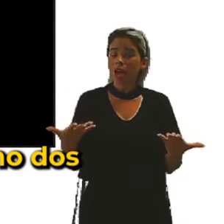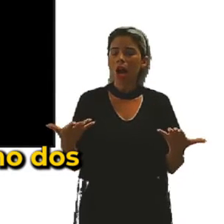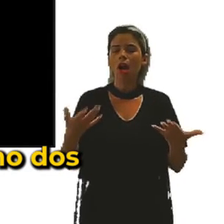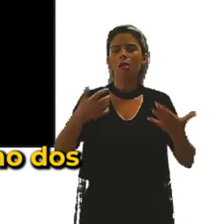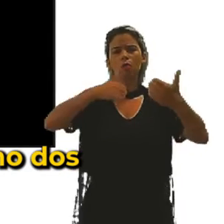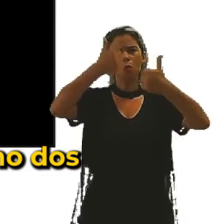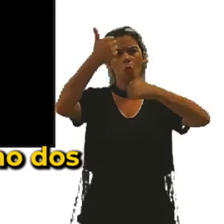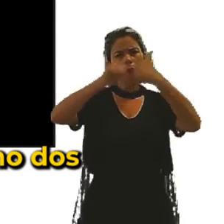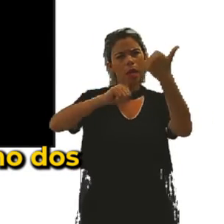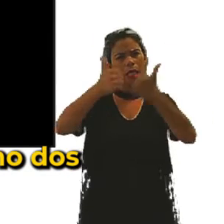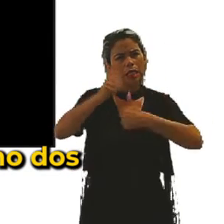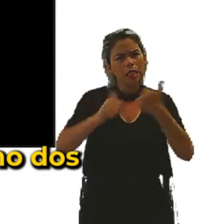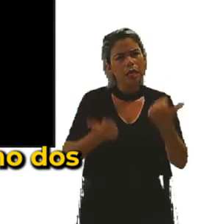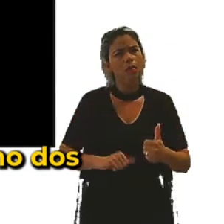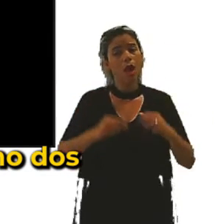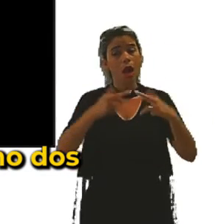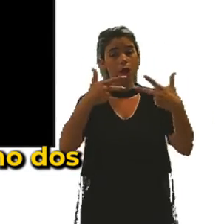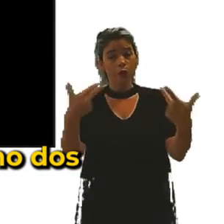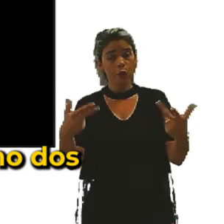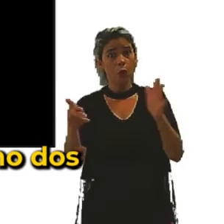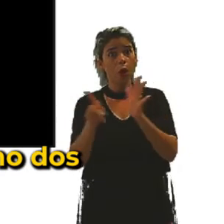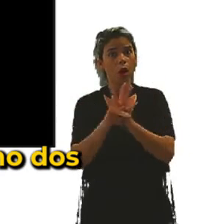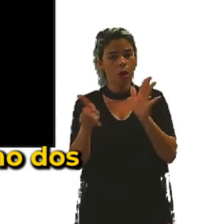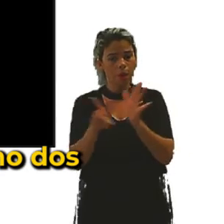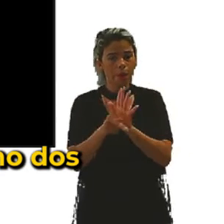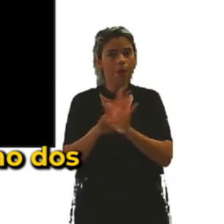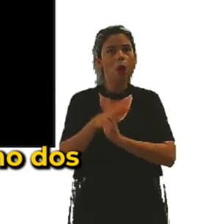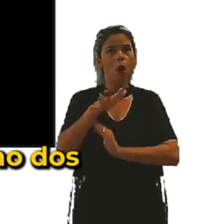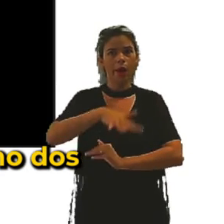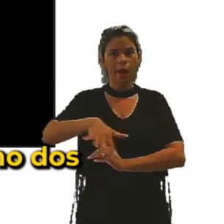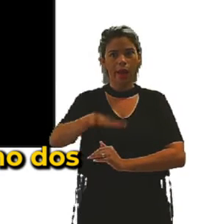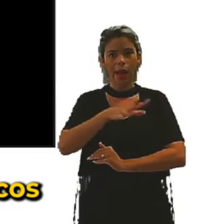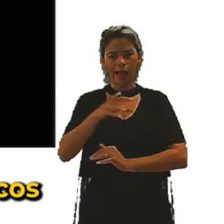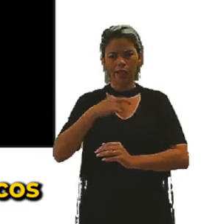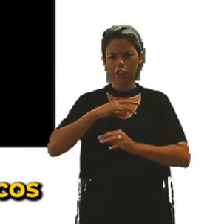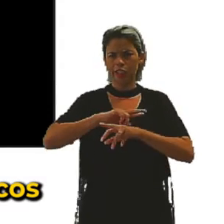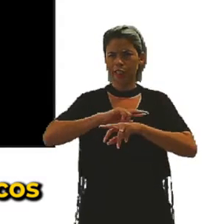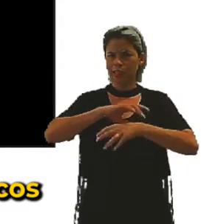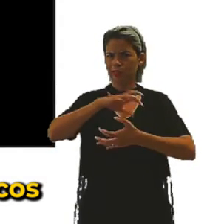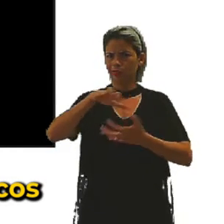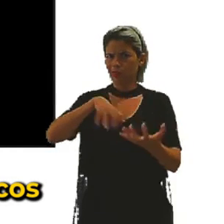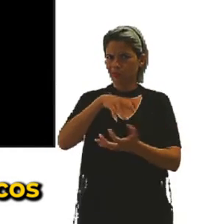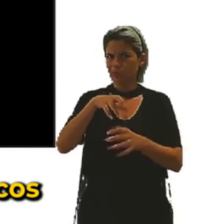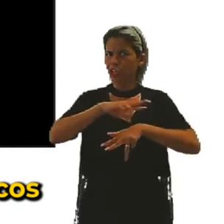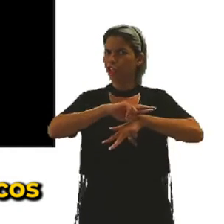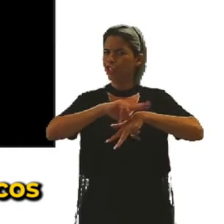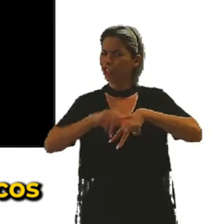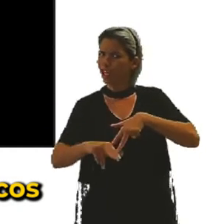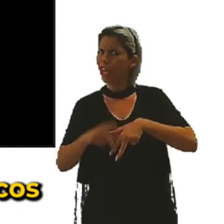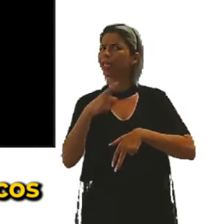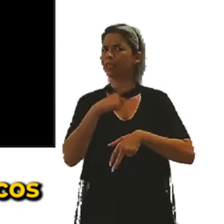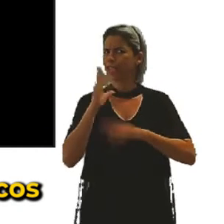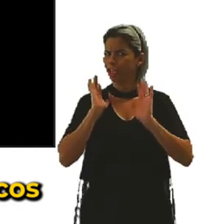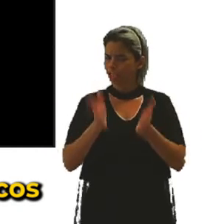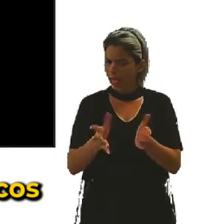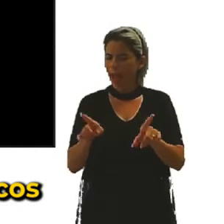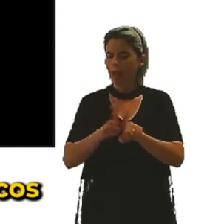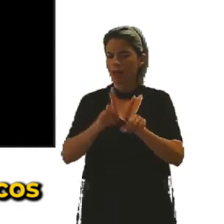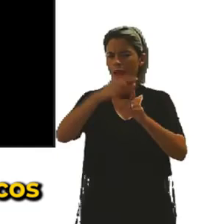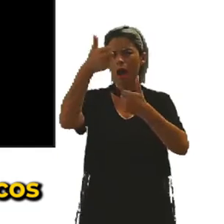analisar as questões que gravitam em torno dos conflitos de gênero, analisar, portanto, os